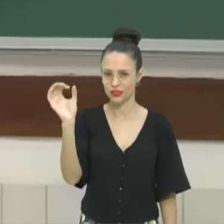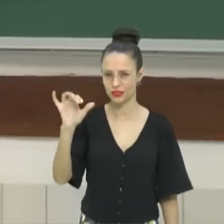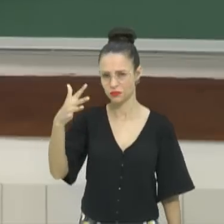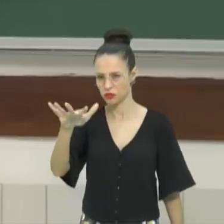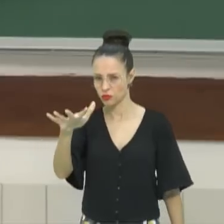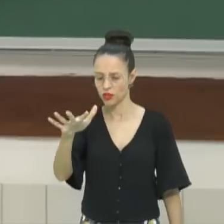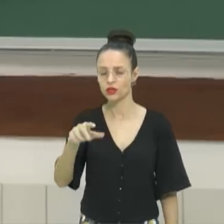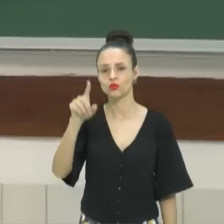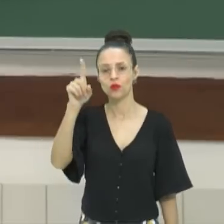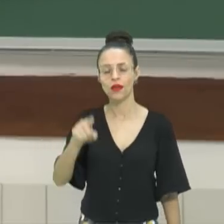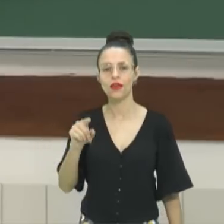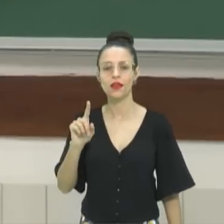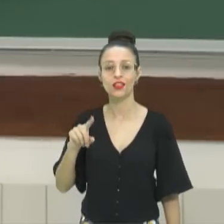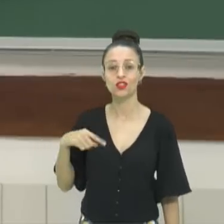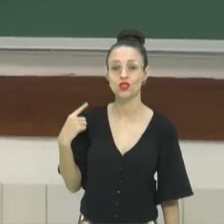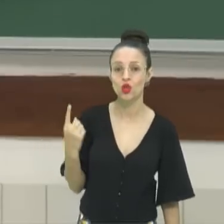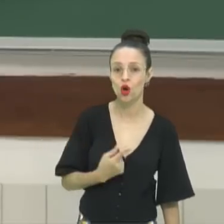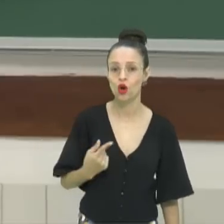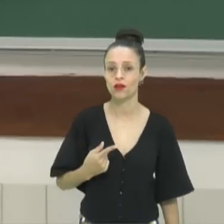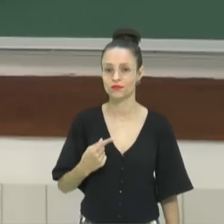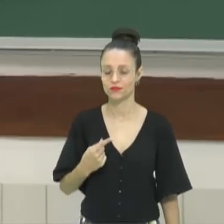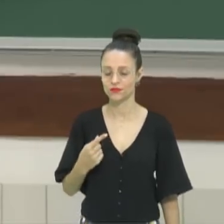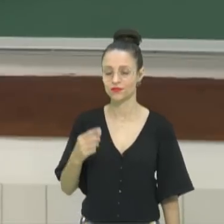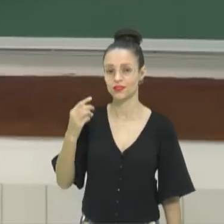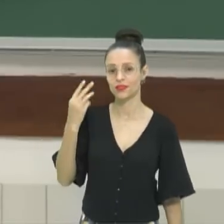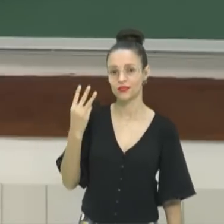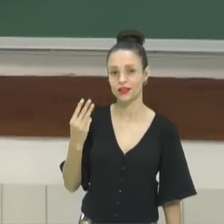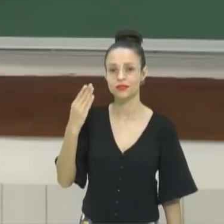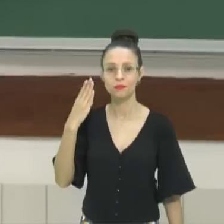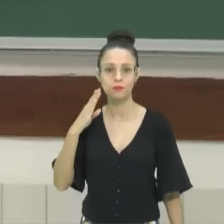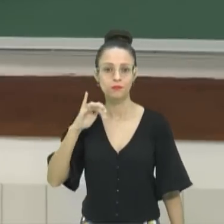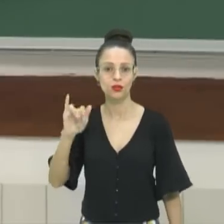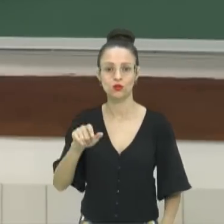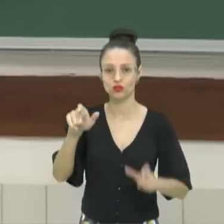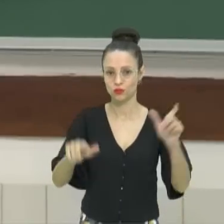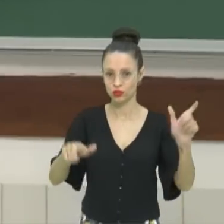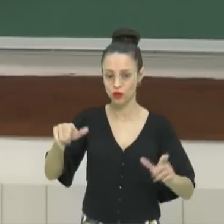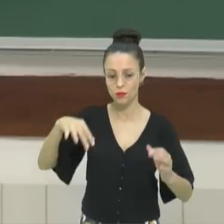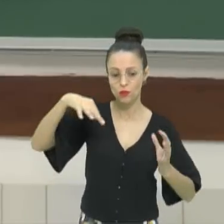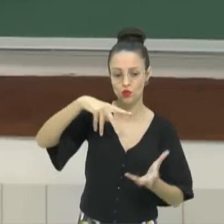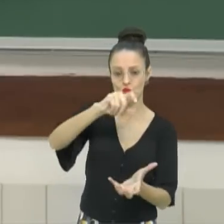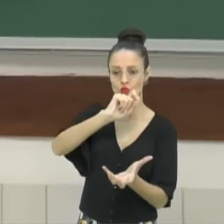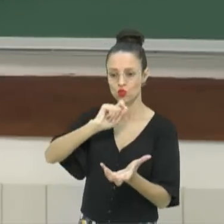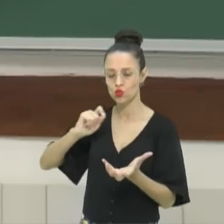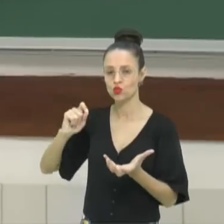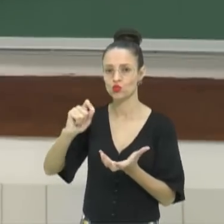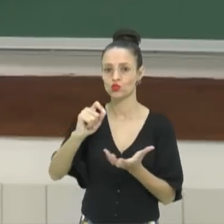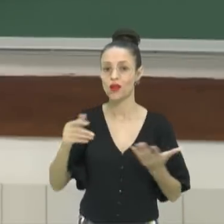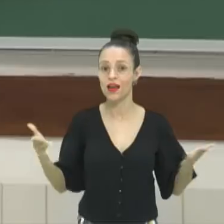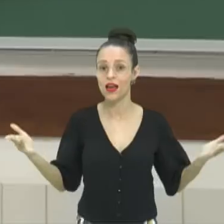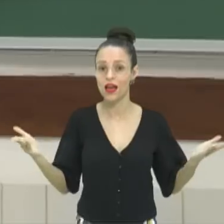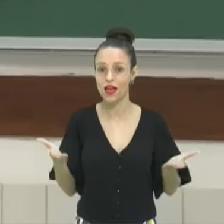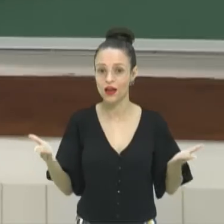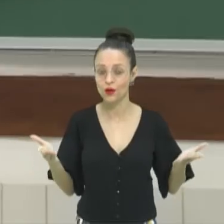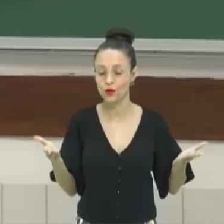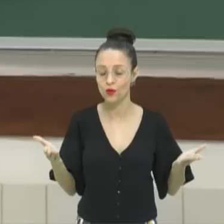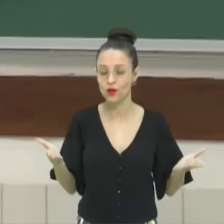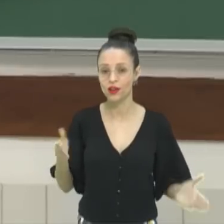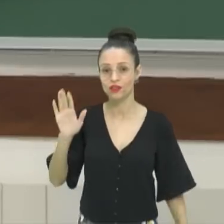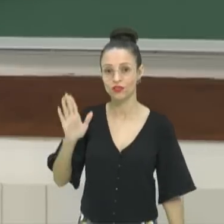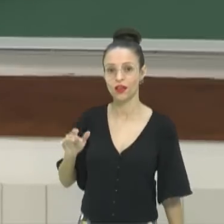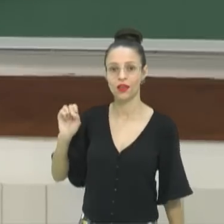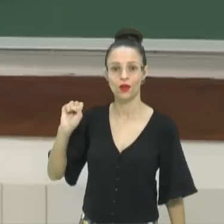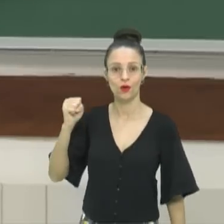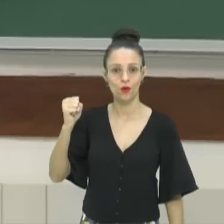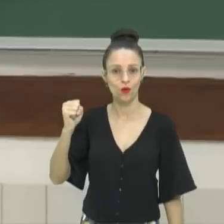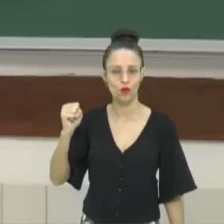menos, éramos 3 bilhões de pessoas no mundo? E que agora já somos 8